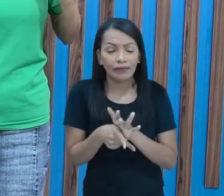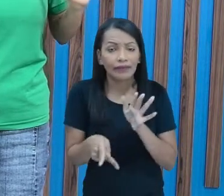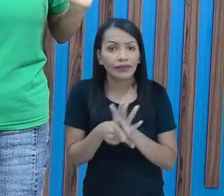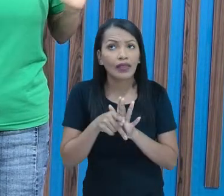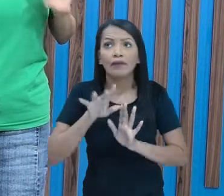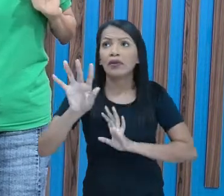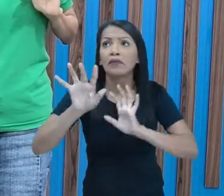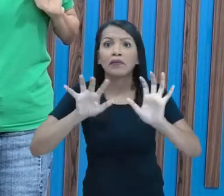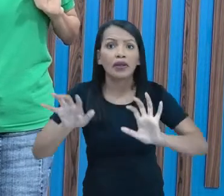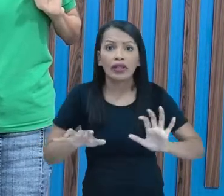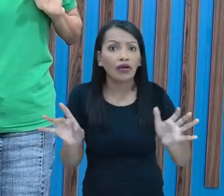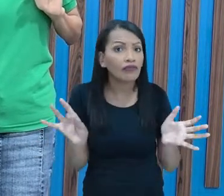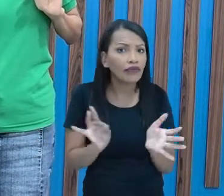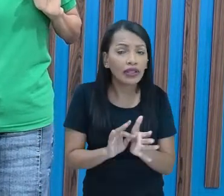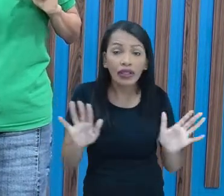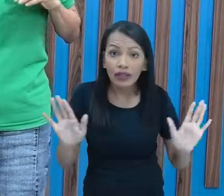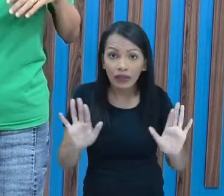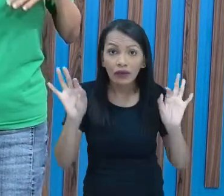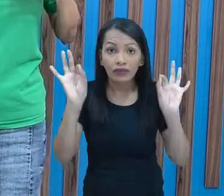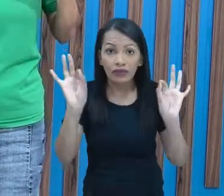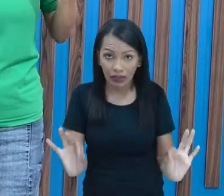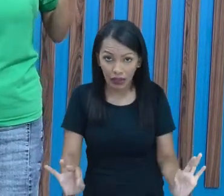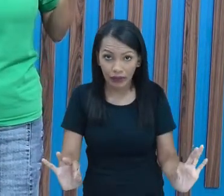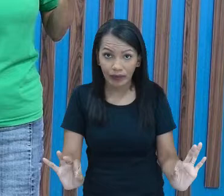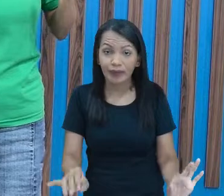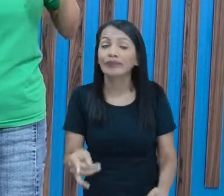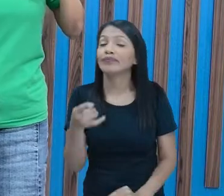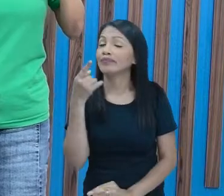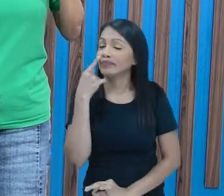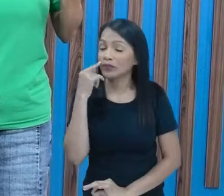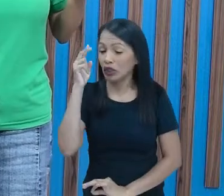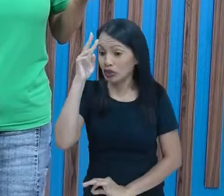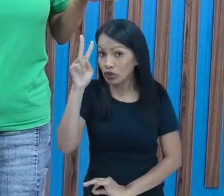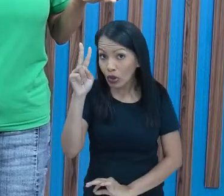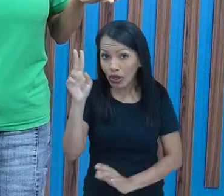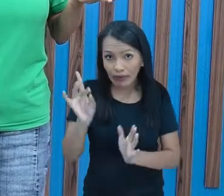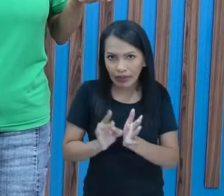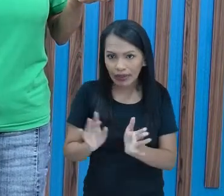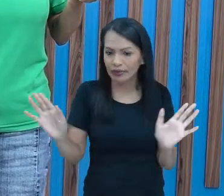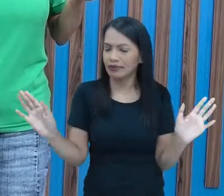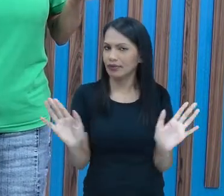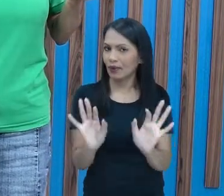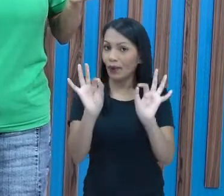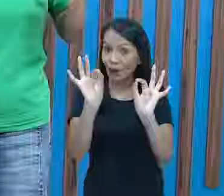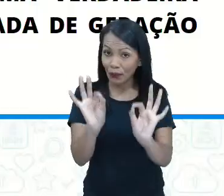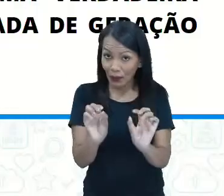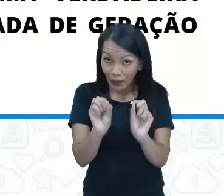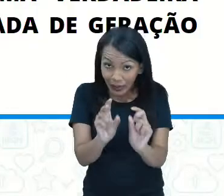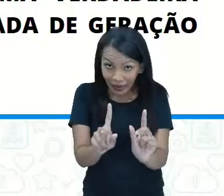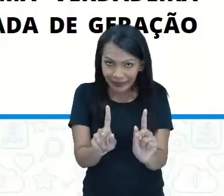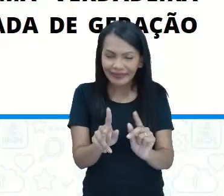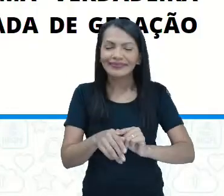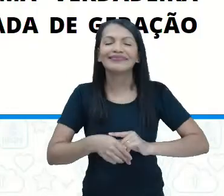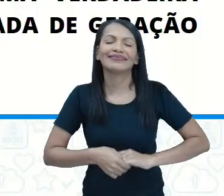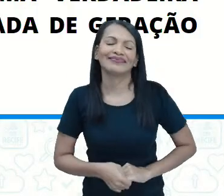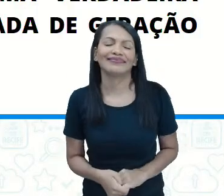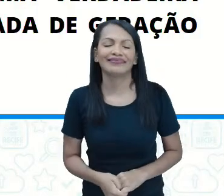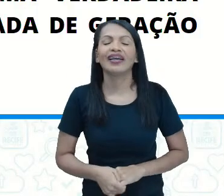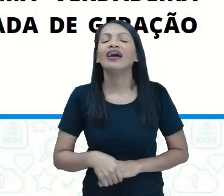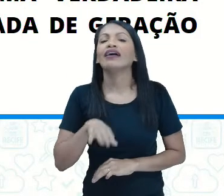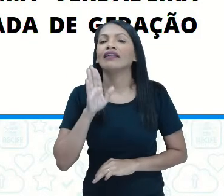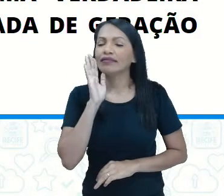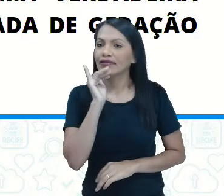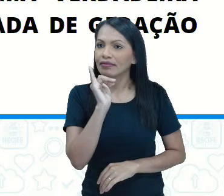não é verdadeira essa história. Como foi que surgiram as lendas? A gente já disse, não é? Que vem